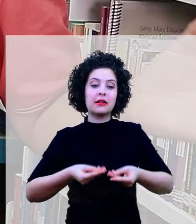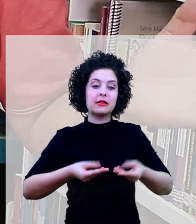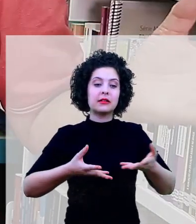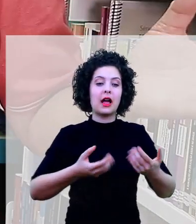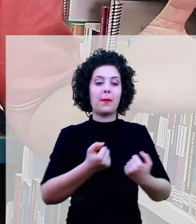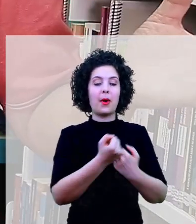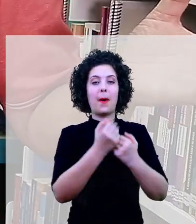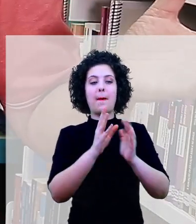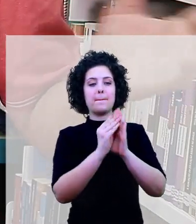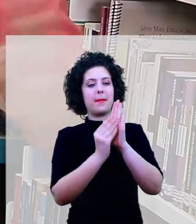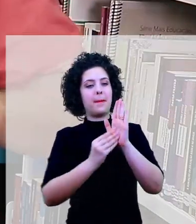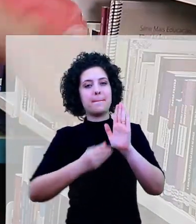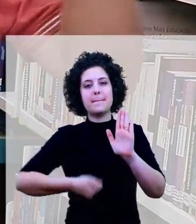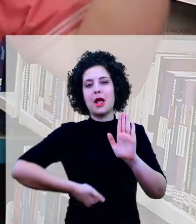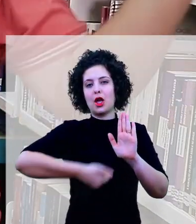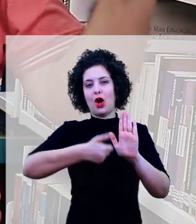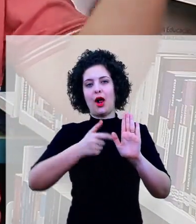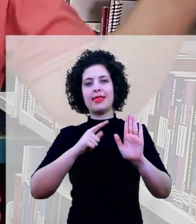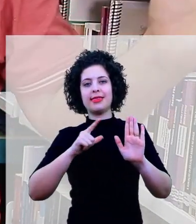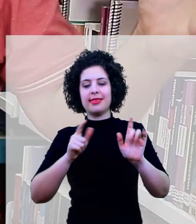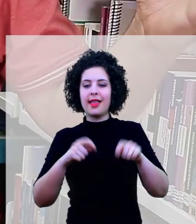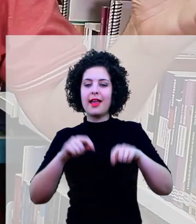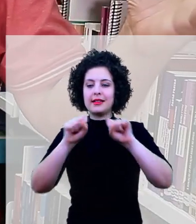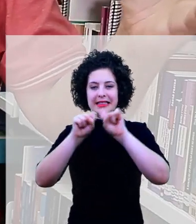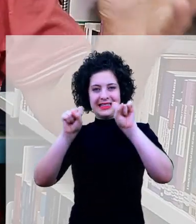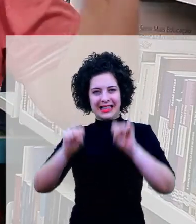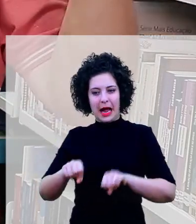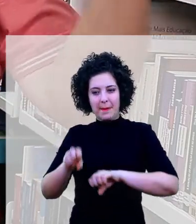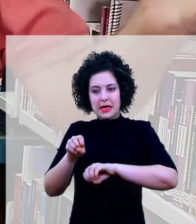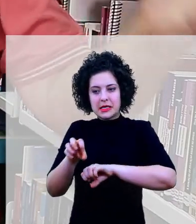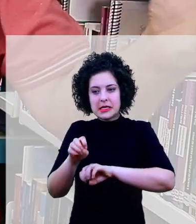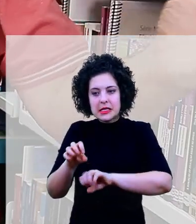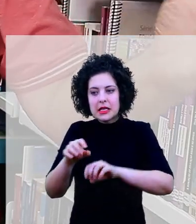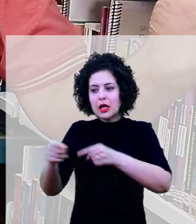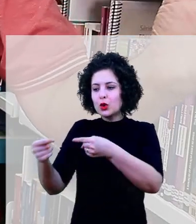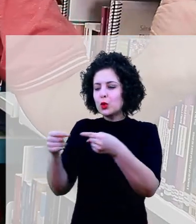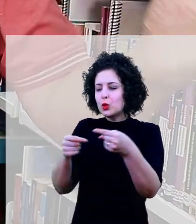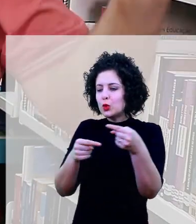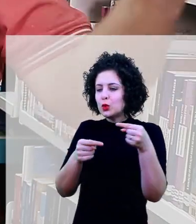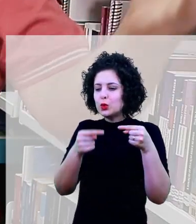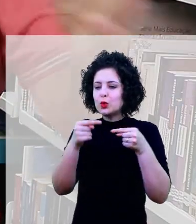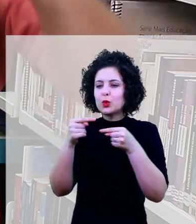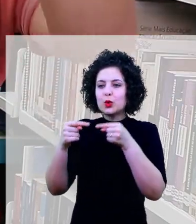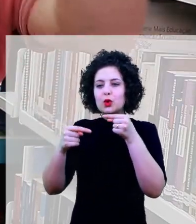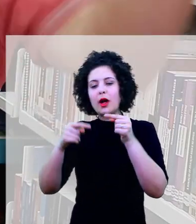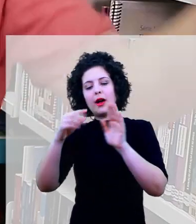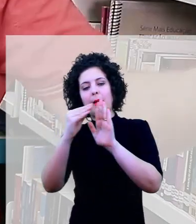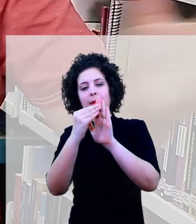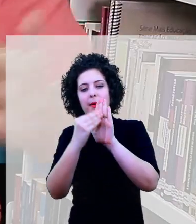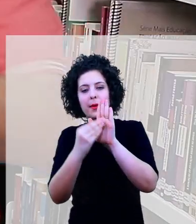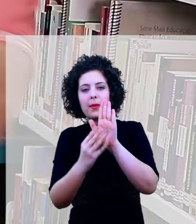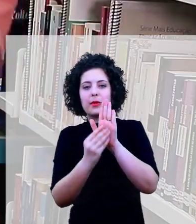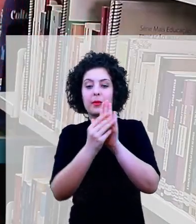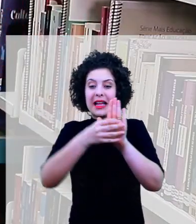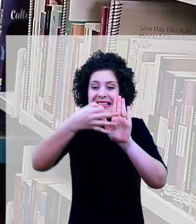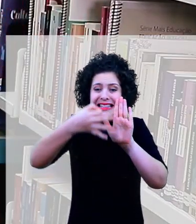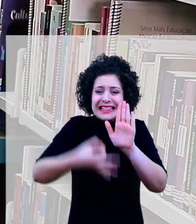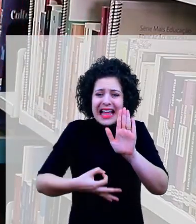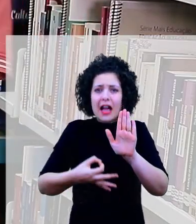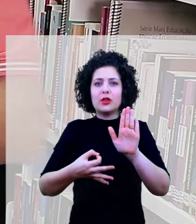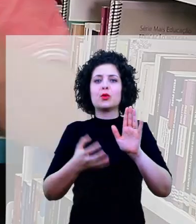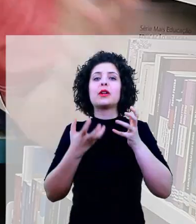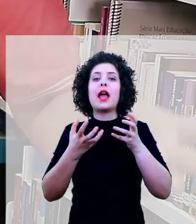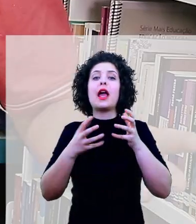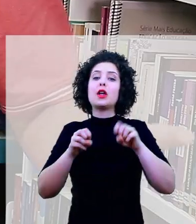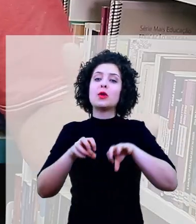o melhor currículo do mundo. Os sistemas de ensino discutem esta questão e definem, ó, o currículo adequado para o que a gente quer em